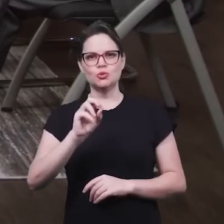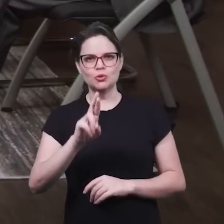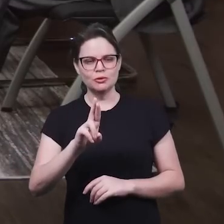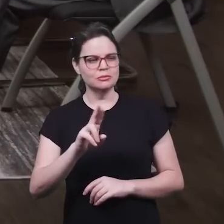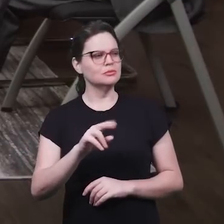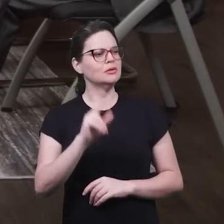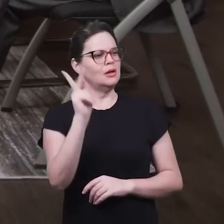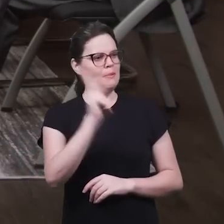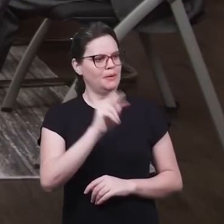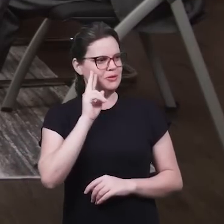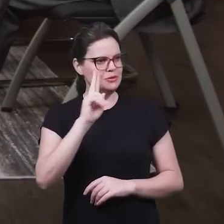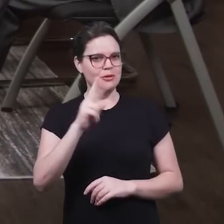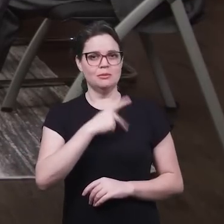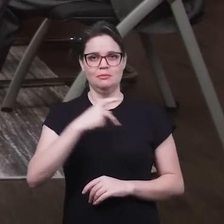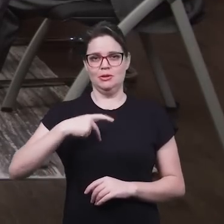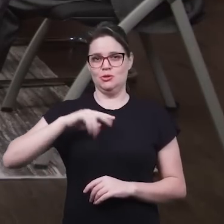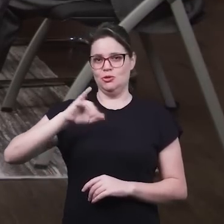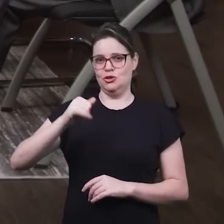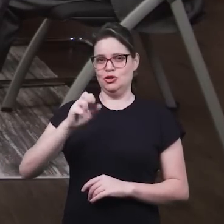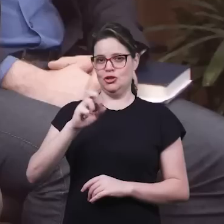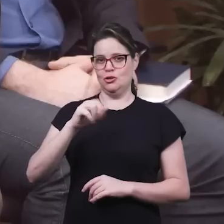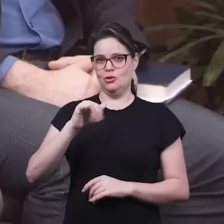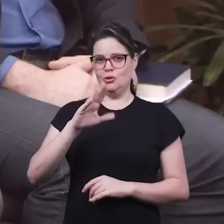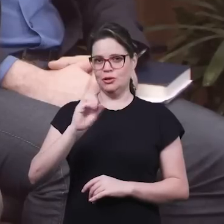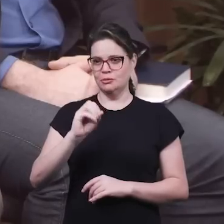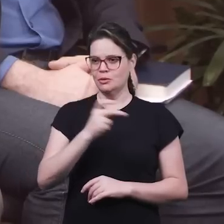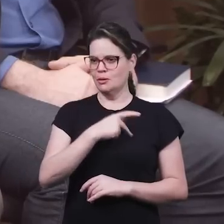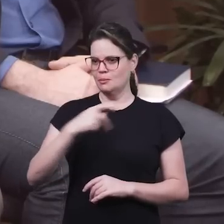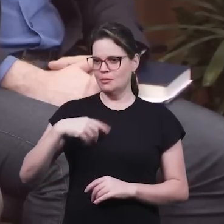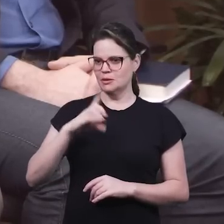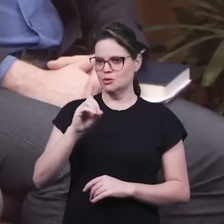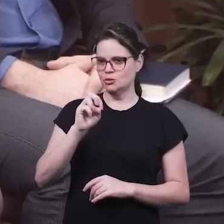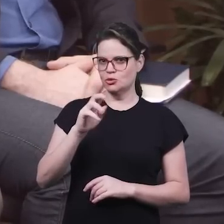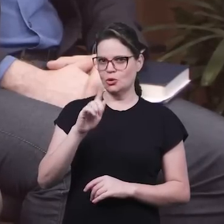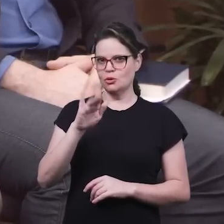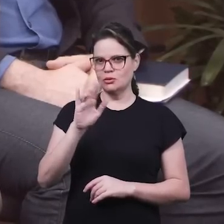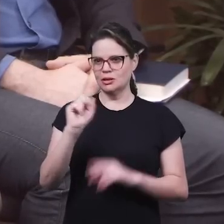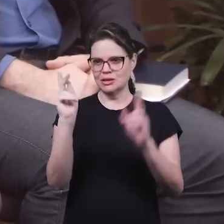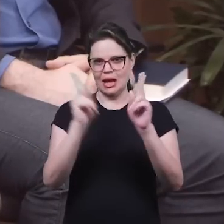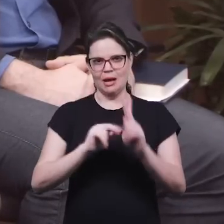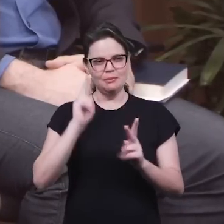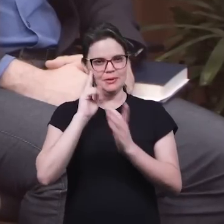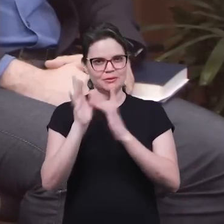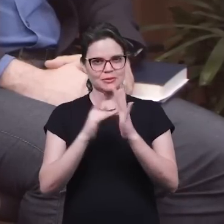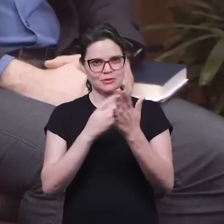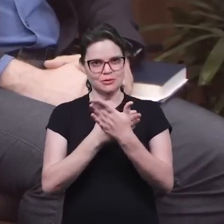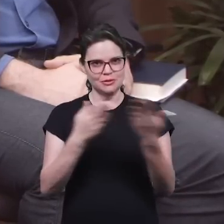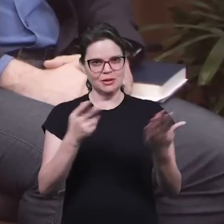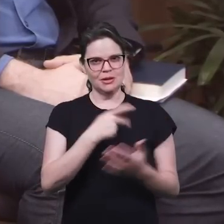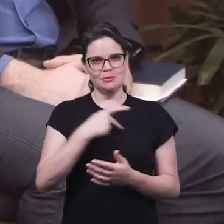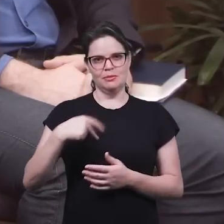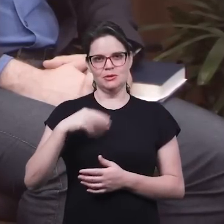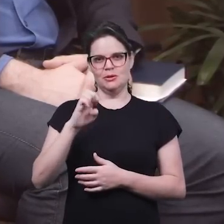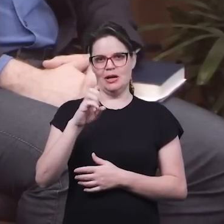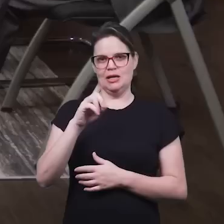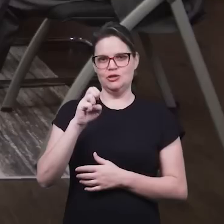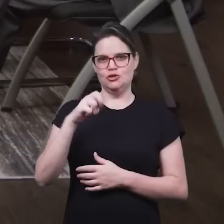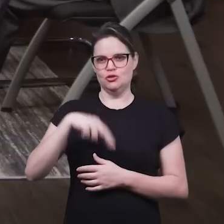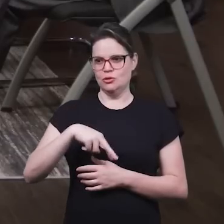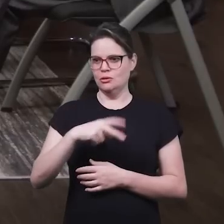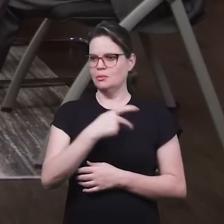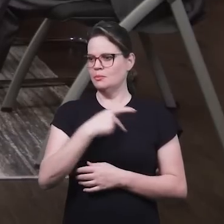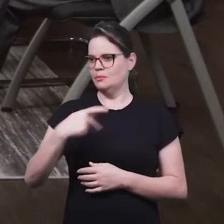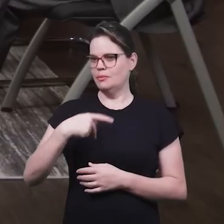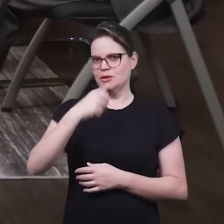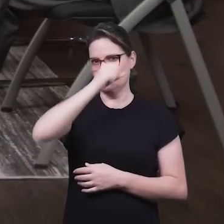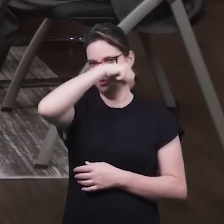Júlio Filgueiras, pastor Jerônimo Silva, paz do Senhor. Pastor Douglas Spangero, paz do Senhor. Edson Ian, pastor Edson Ian, paz do Senhor.